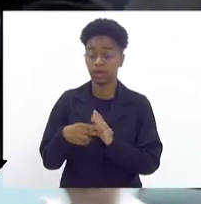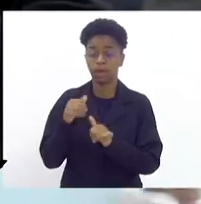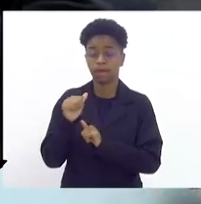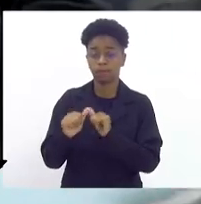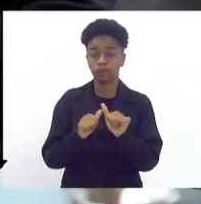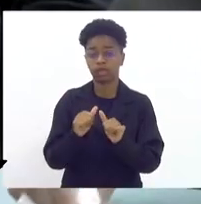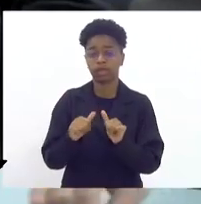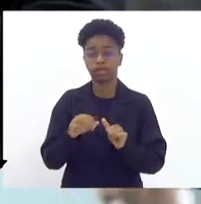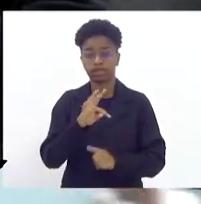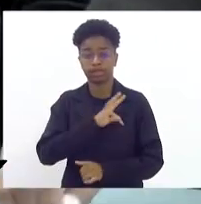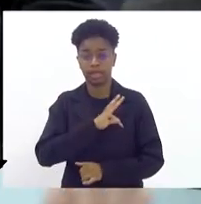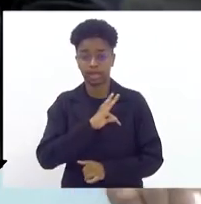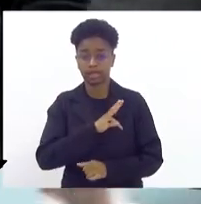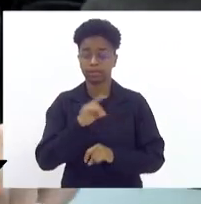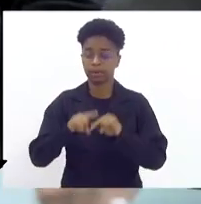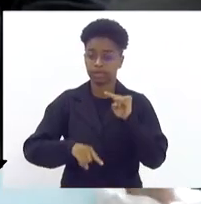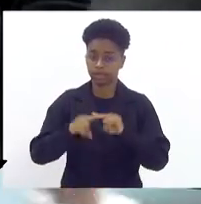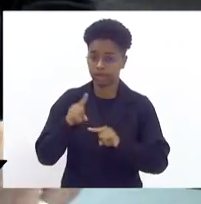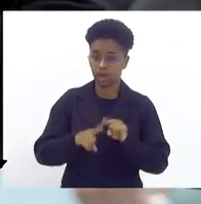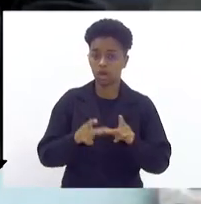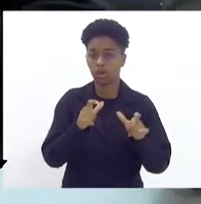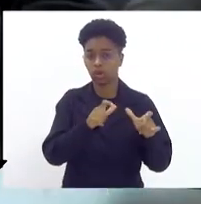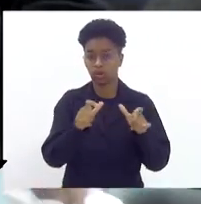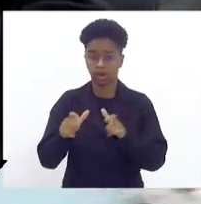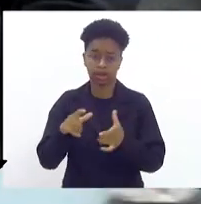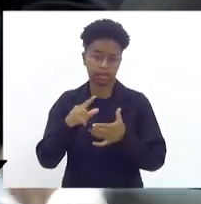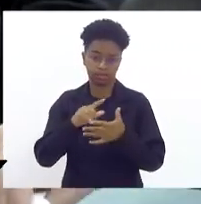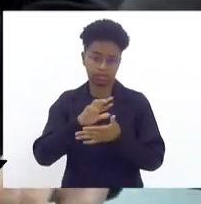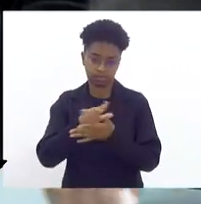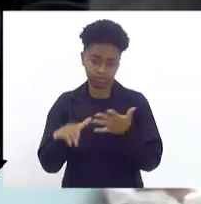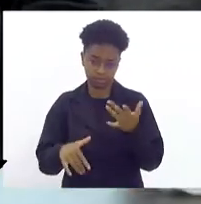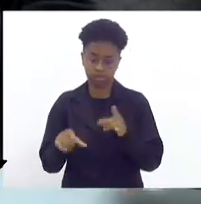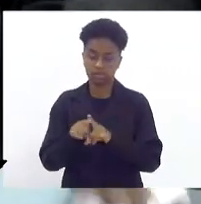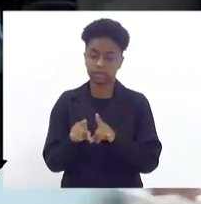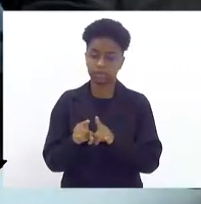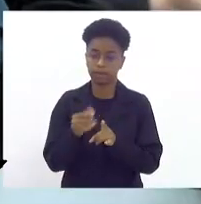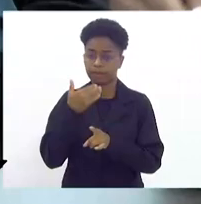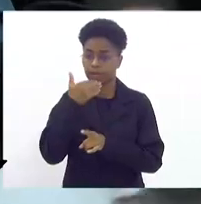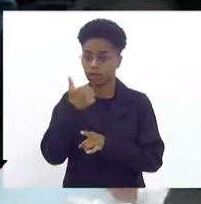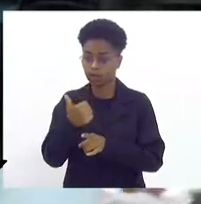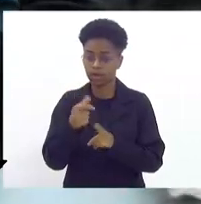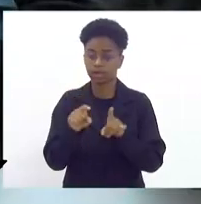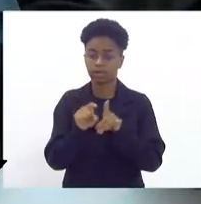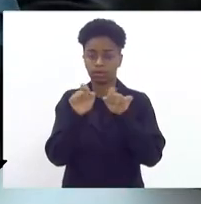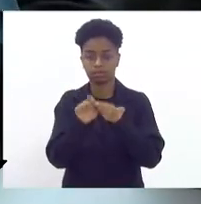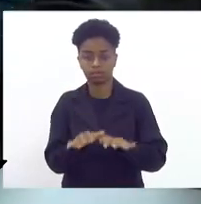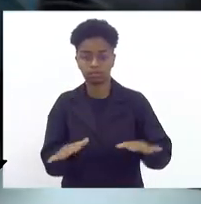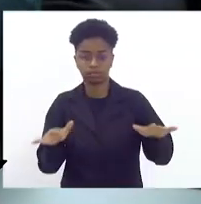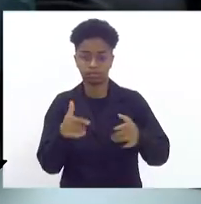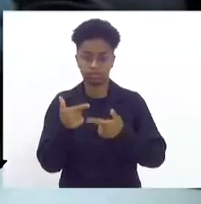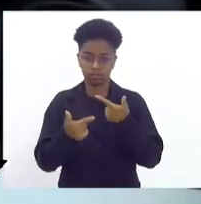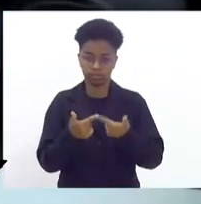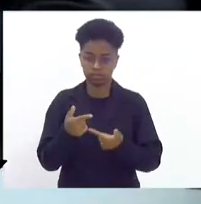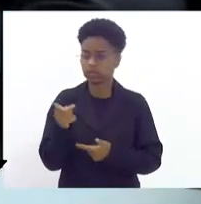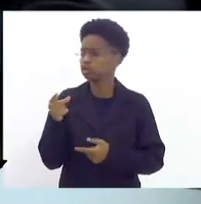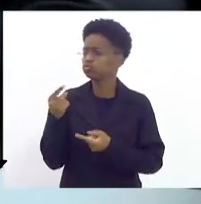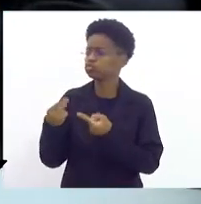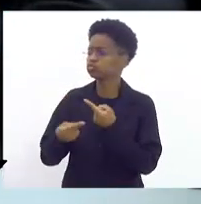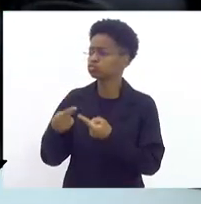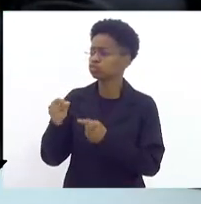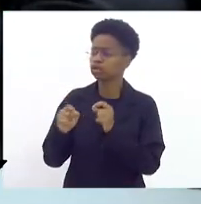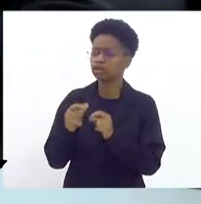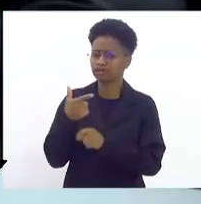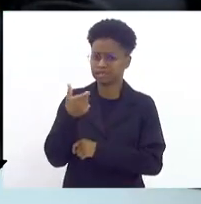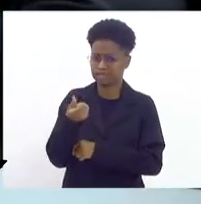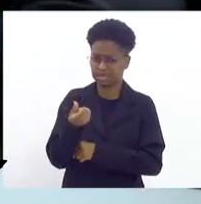do equipamento, das instalações, tararara, bem como a melhoria e expansão do serviço. Ou seja... Você está discutindo o